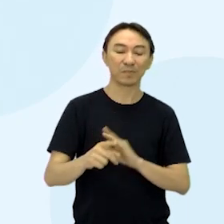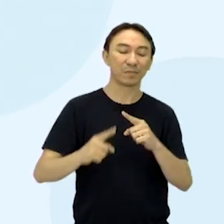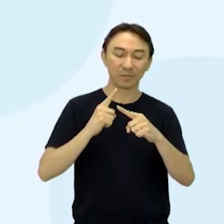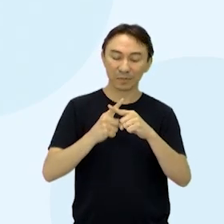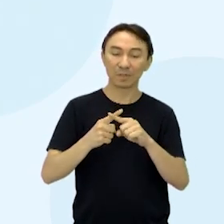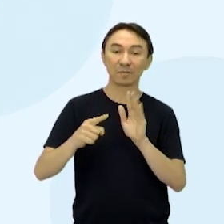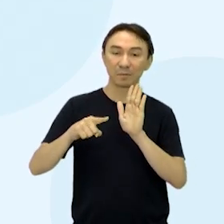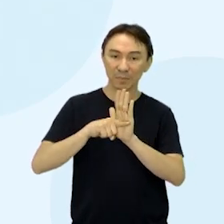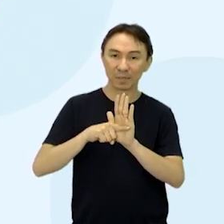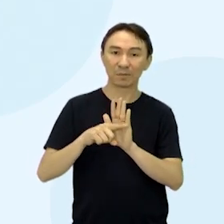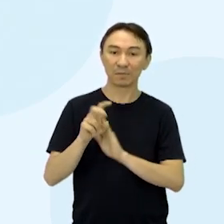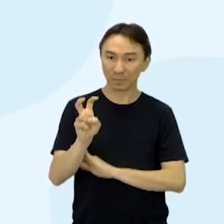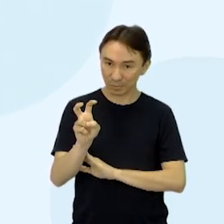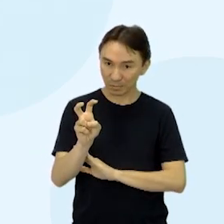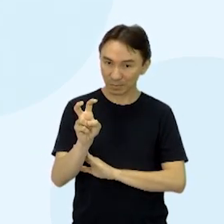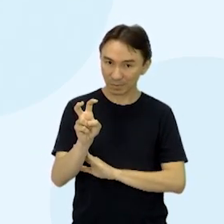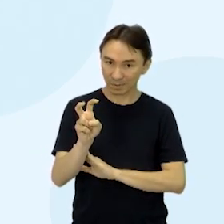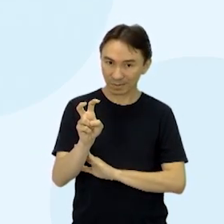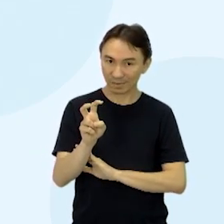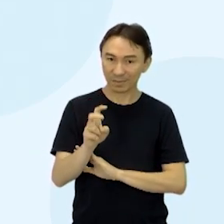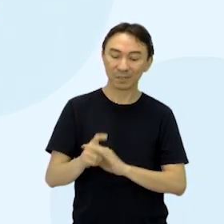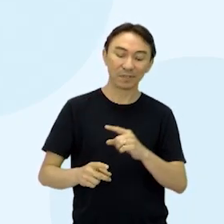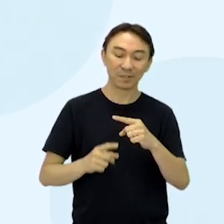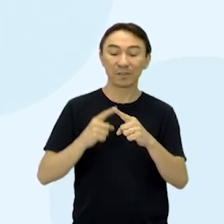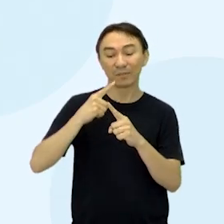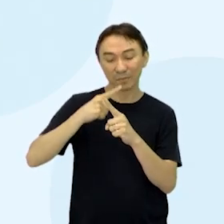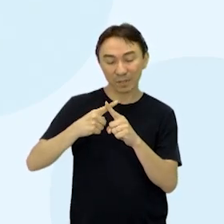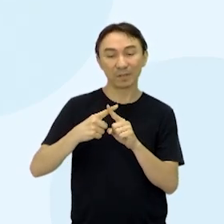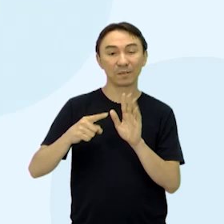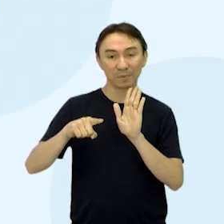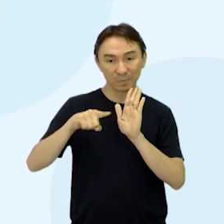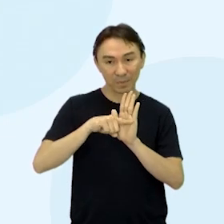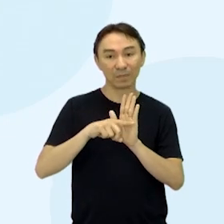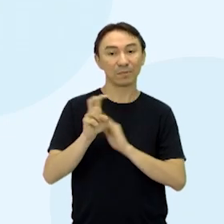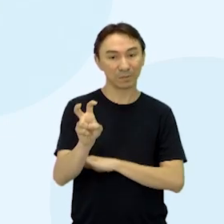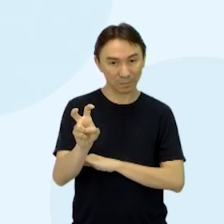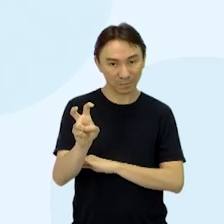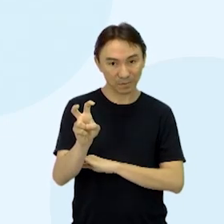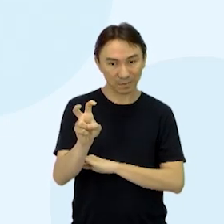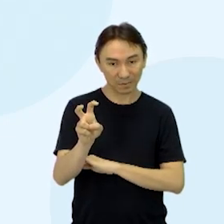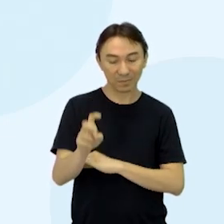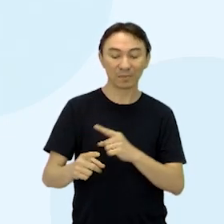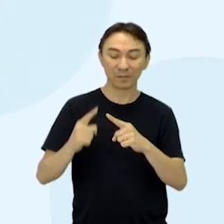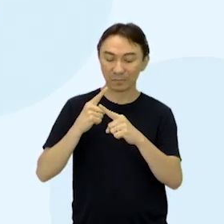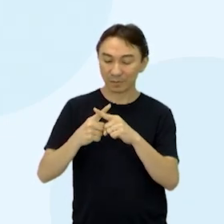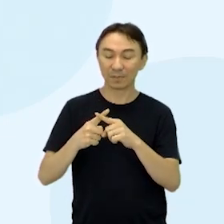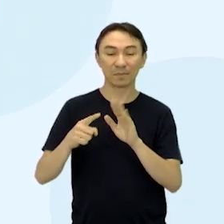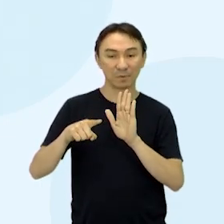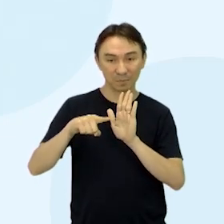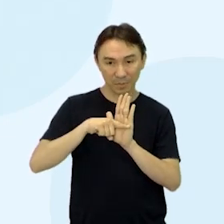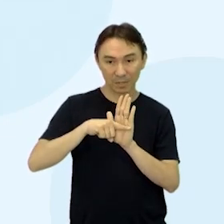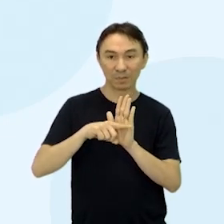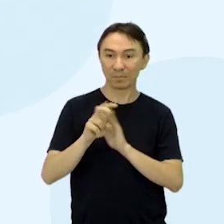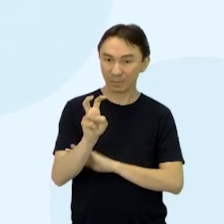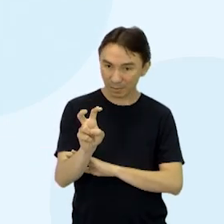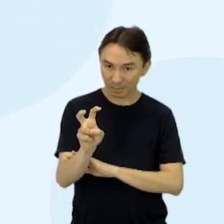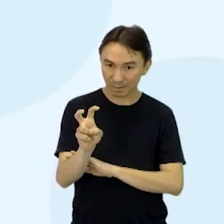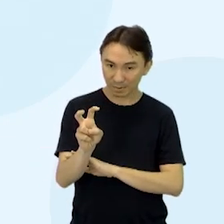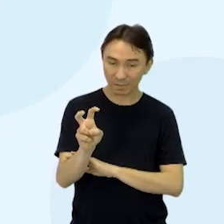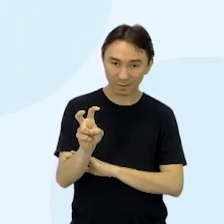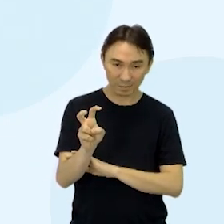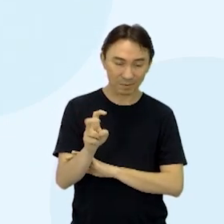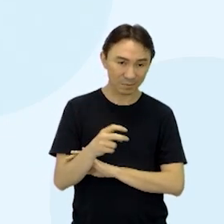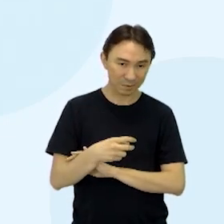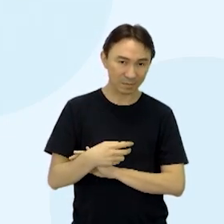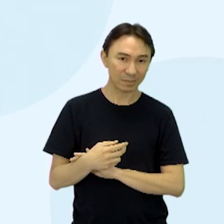menos 5 também, 2 vezes menos 5. Sim. O terceiro termo, 3 vezes menos 5. Sim. Então, é uma sequência que depende